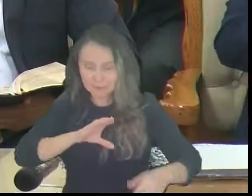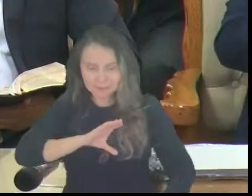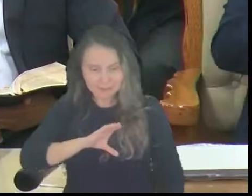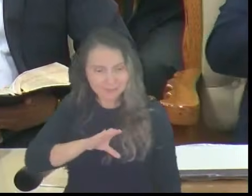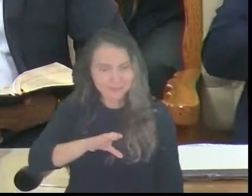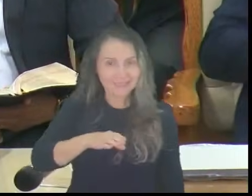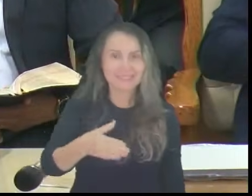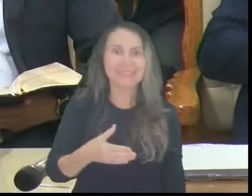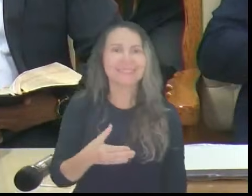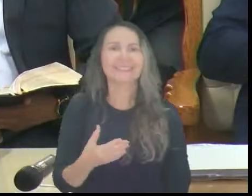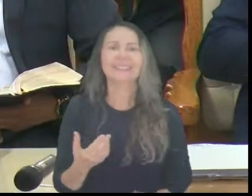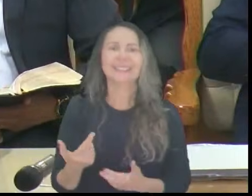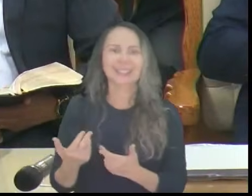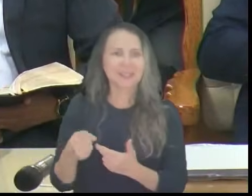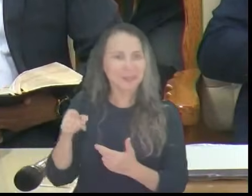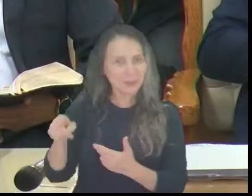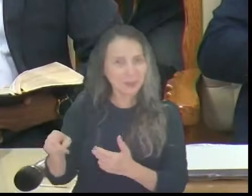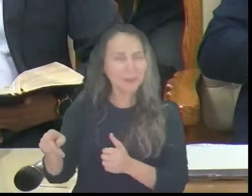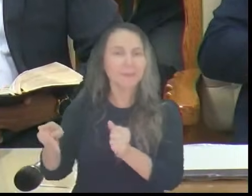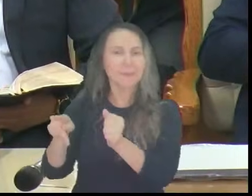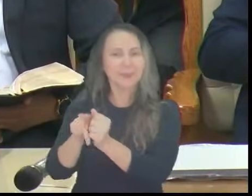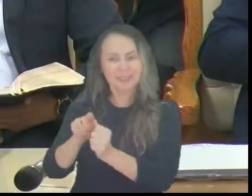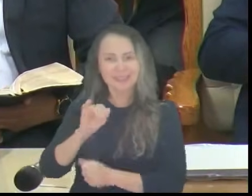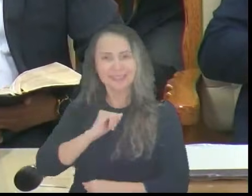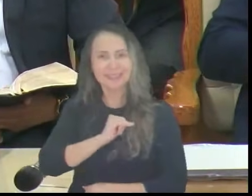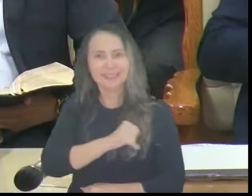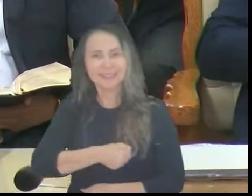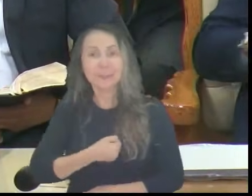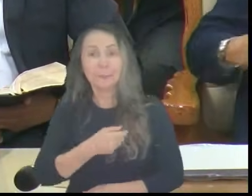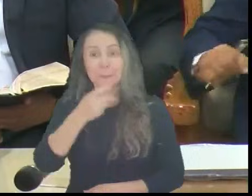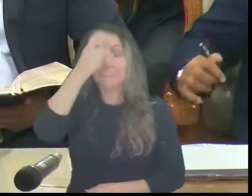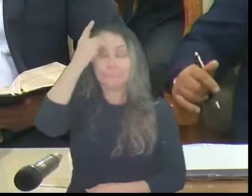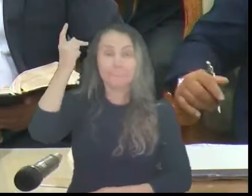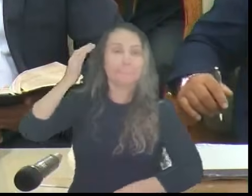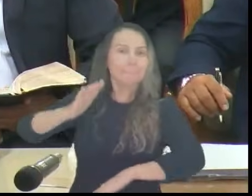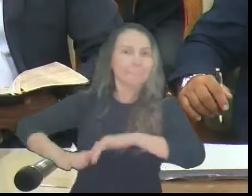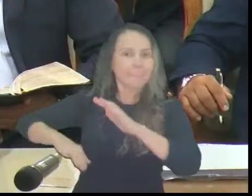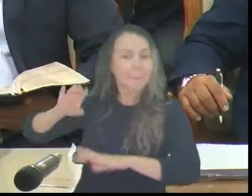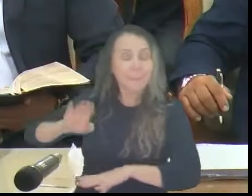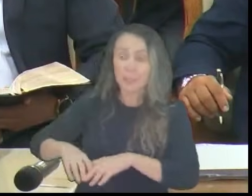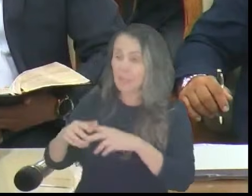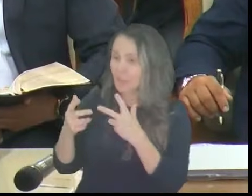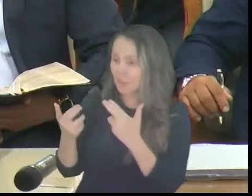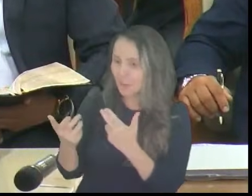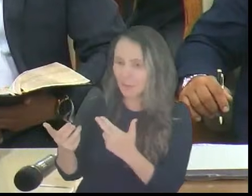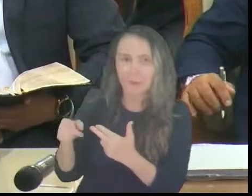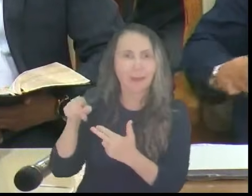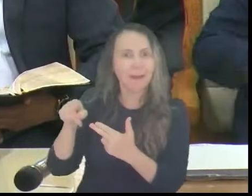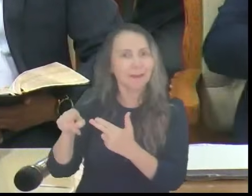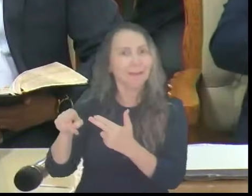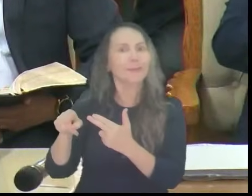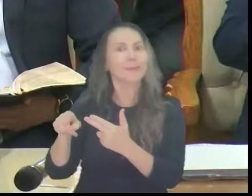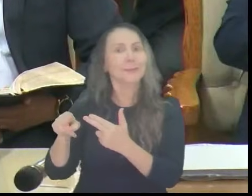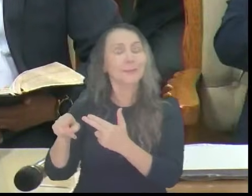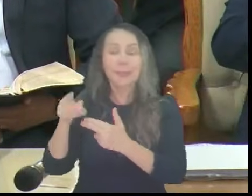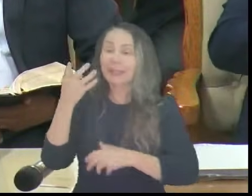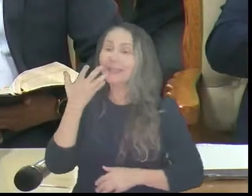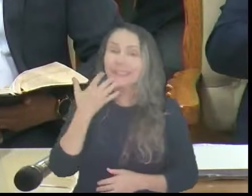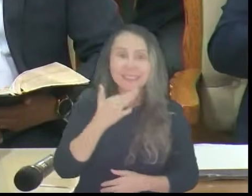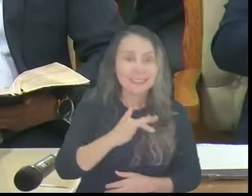Nós estamos precisando de profissionais desse jeito. Nós estamos precisando de crianças desse